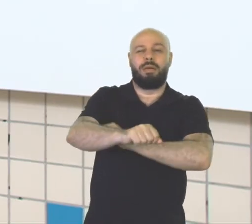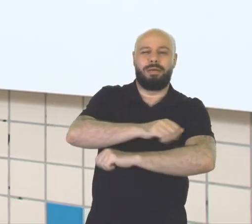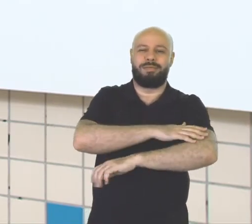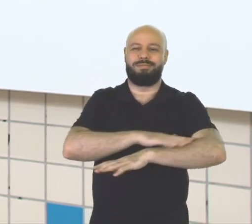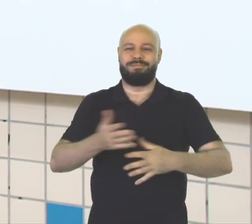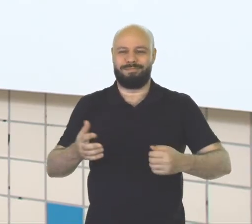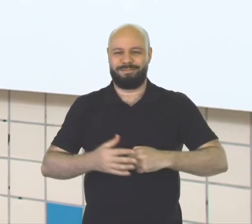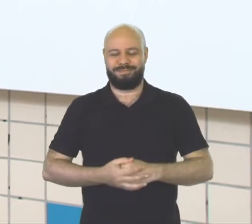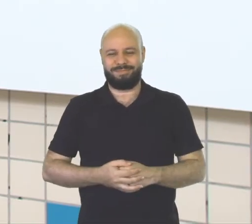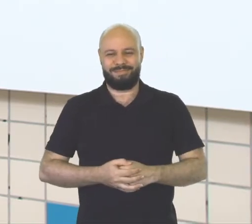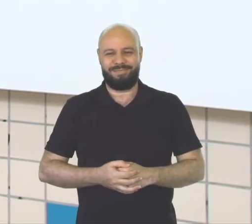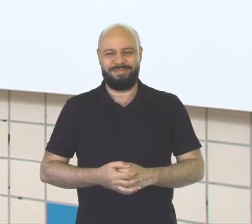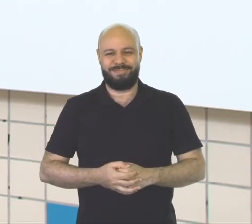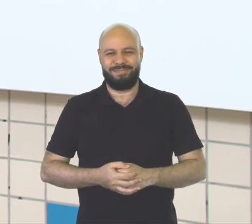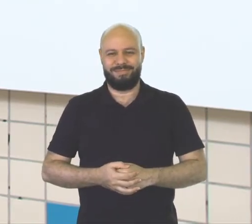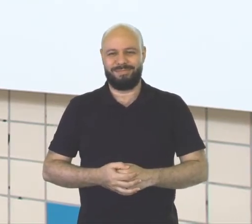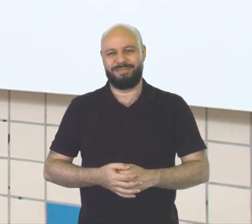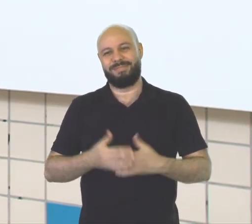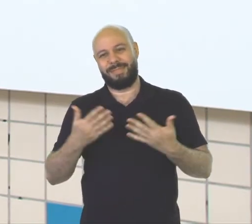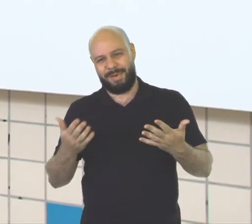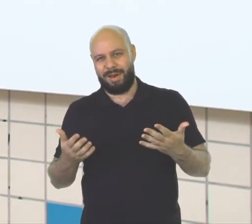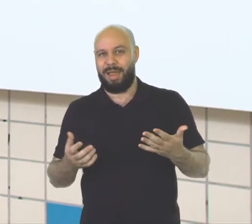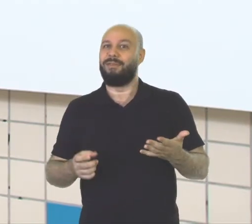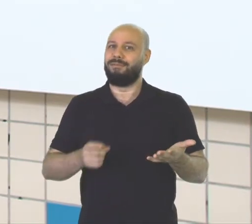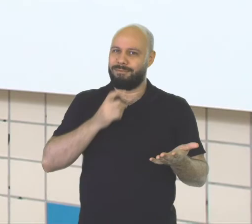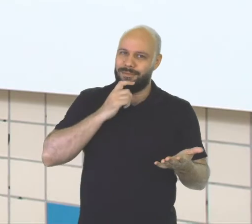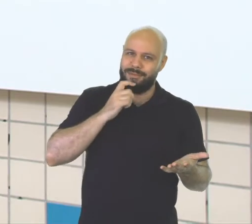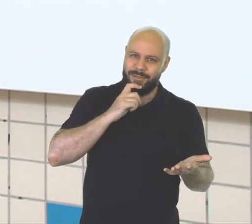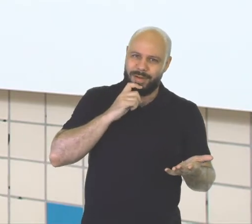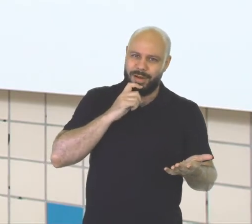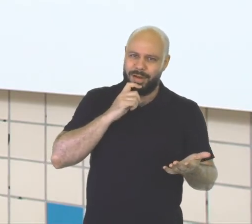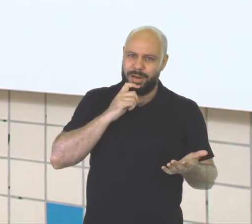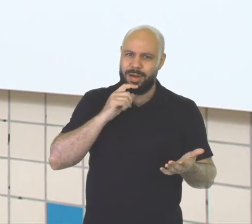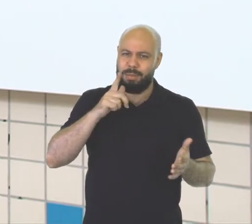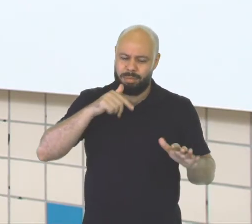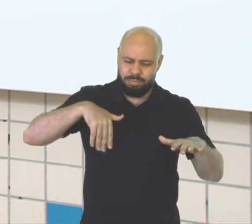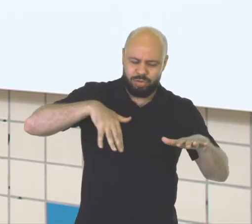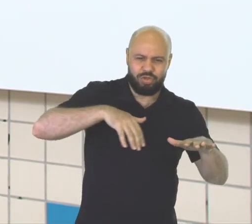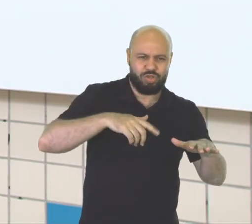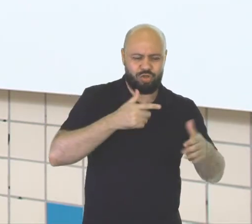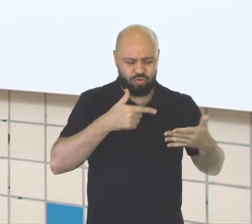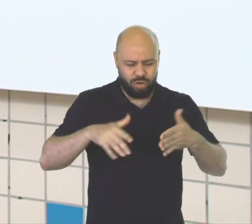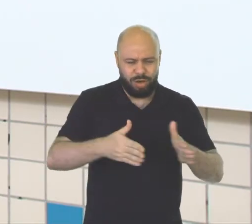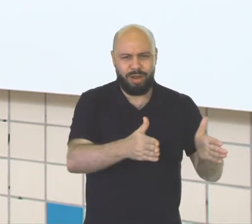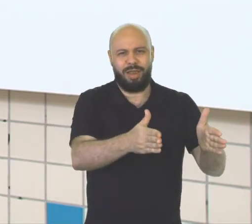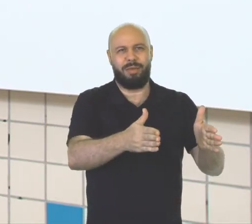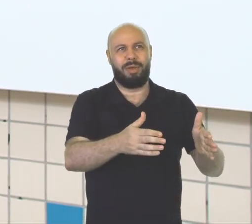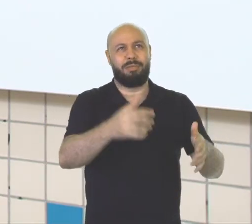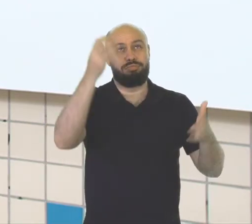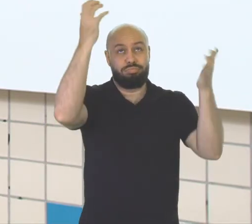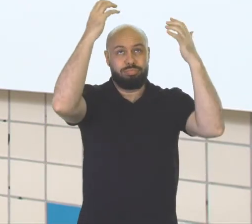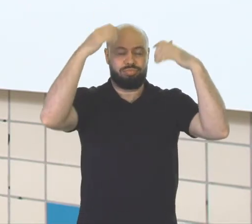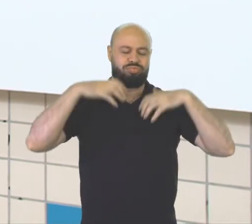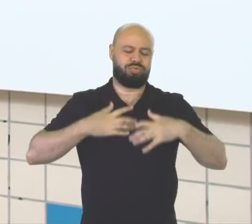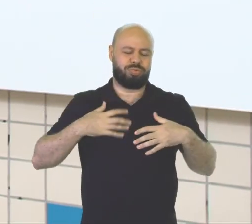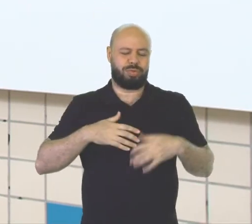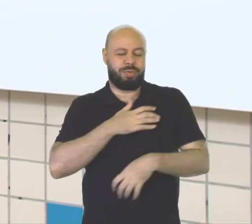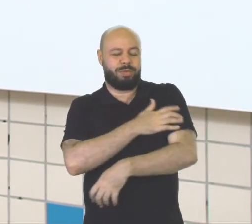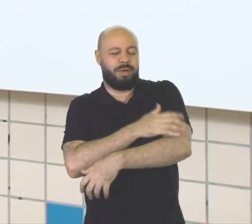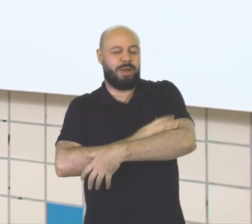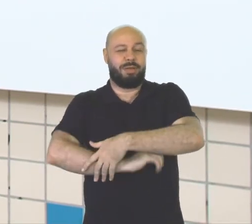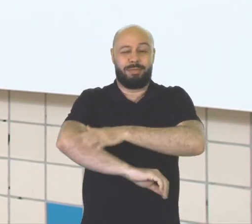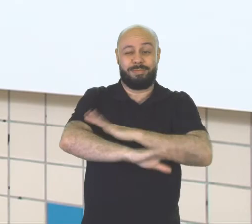um banho. Obviamente, um banho frio, um banho de piscina, um banho de rio, um banho de chuveiro, enfim, né?